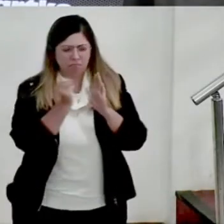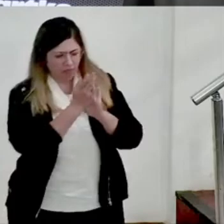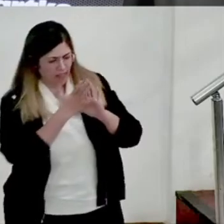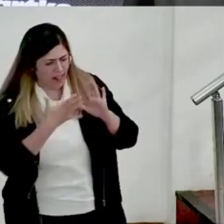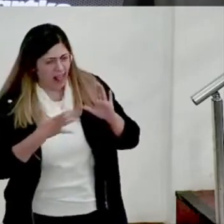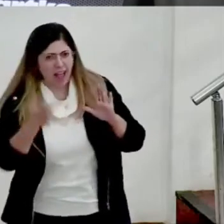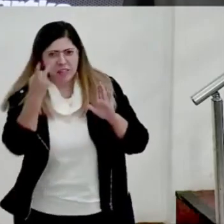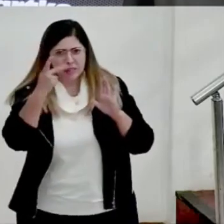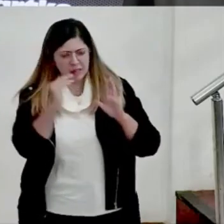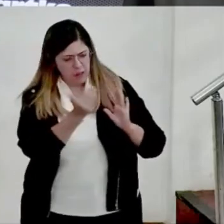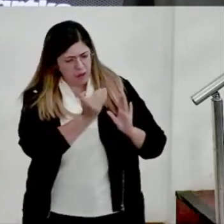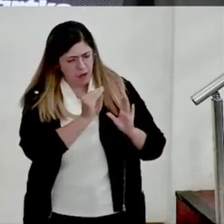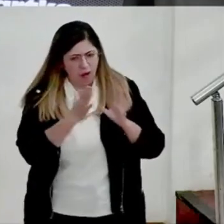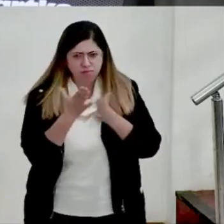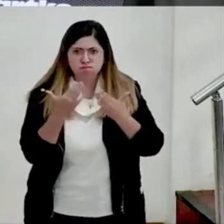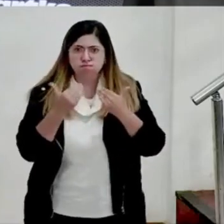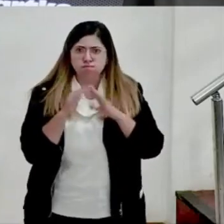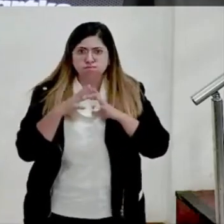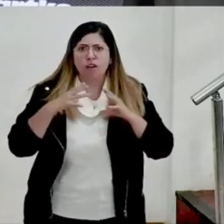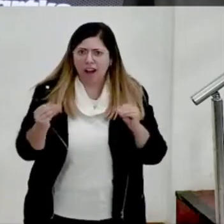brilhou no seu ser interior.